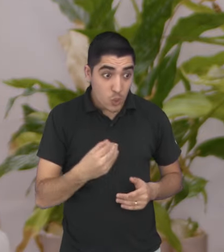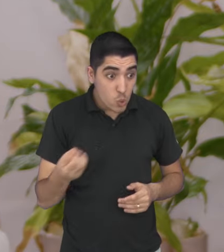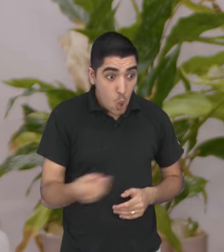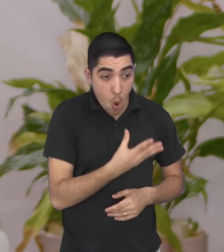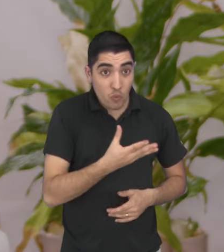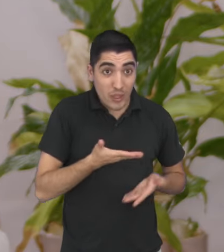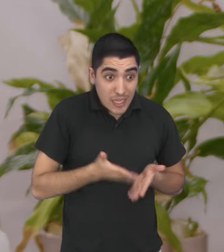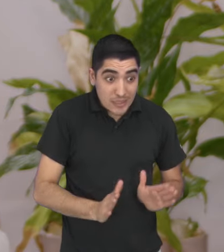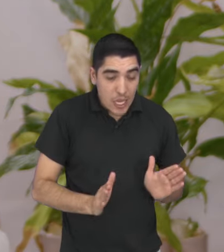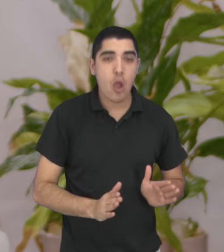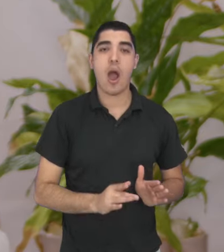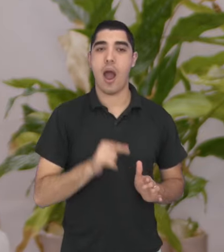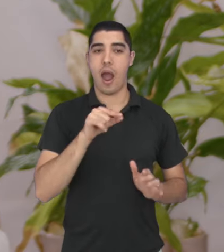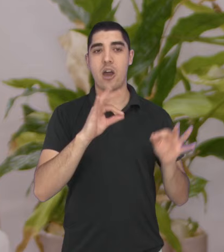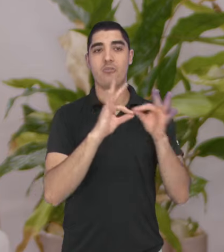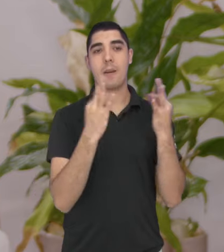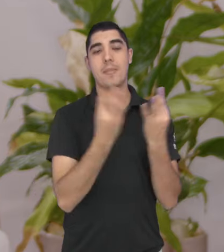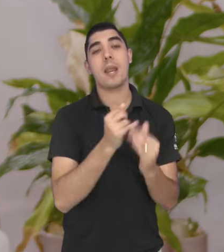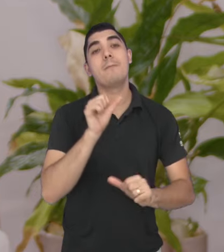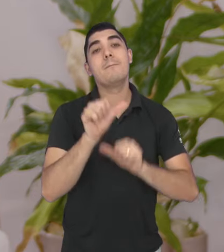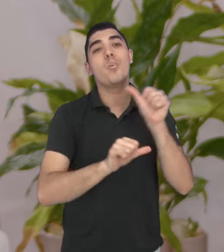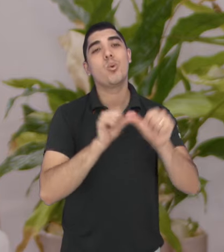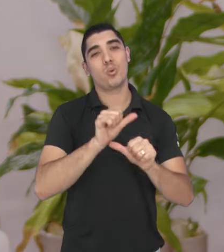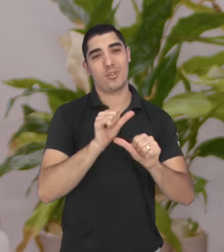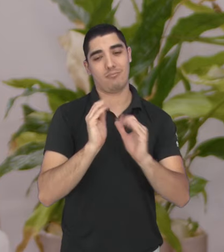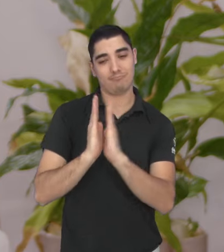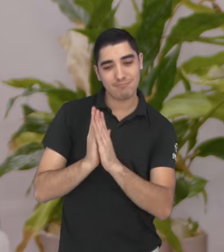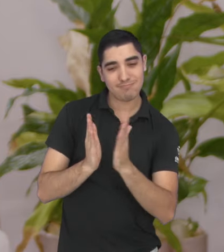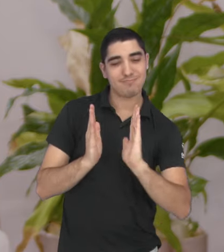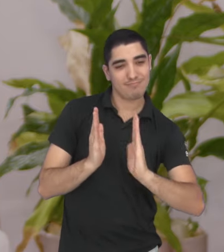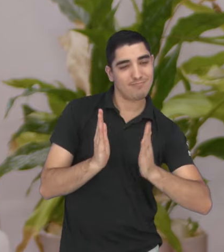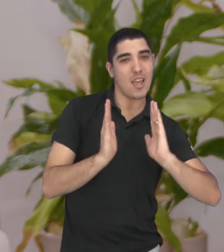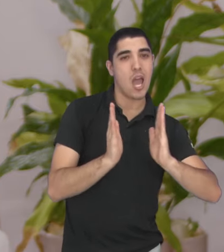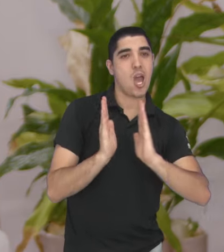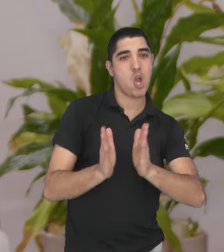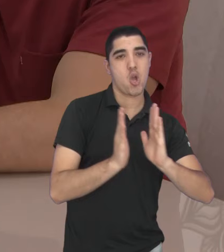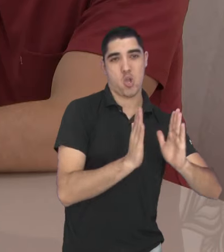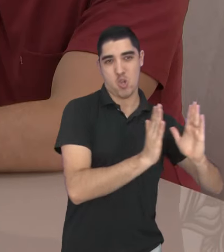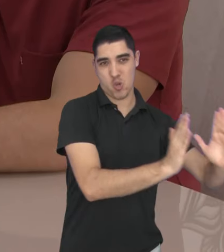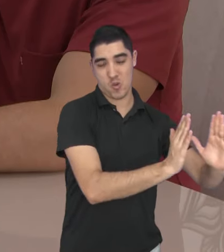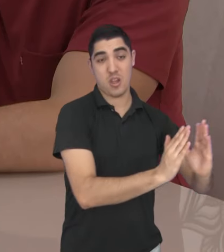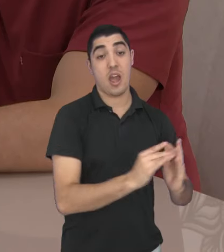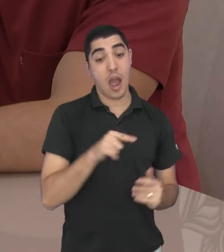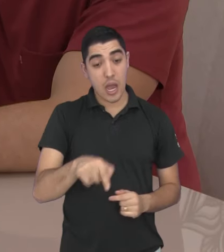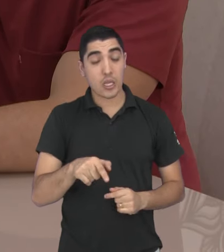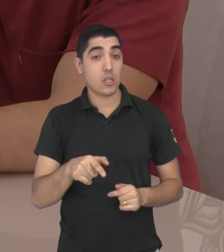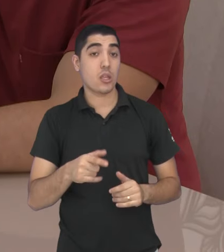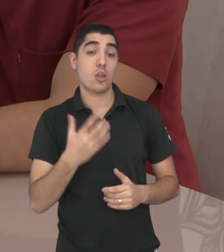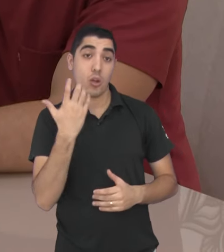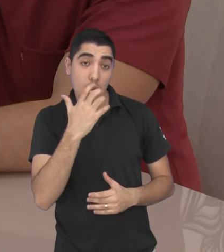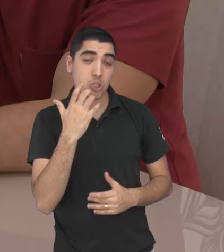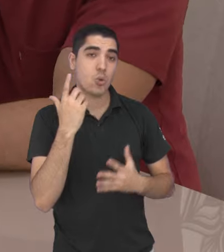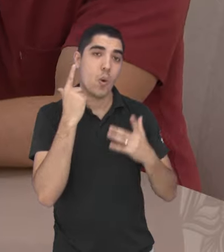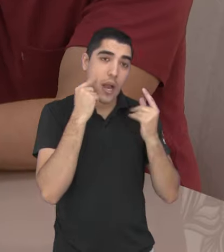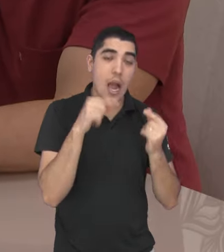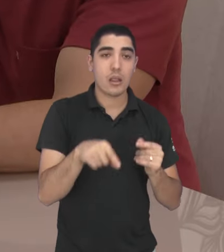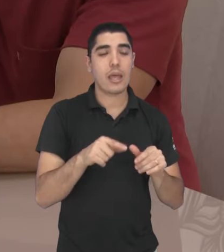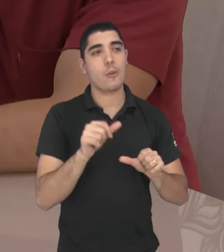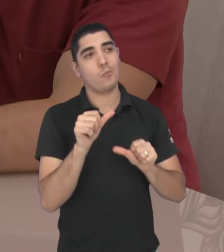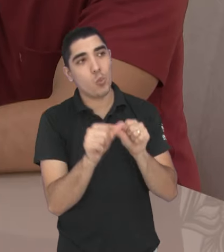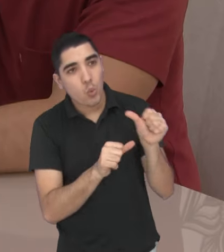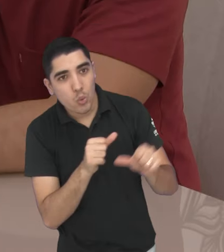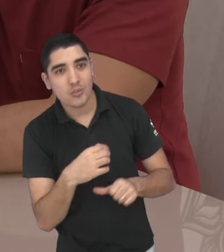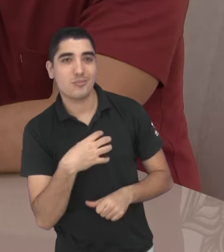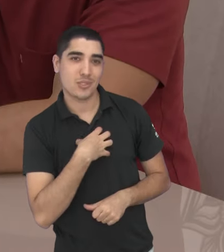muda. Tudo vai mudar. Então eles acabam ficando também meio perdidos ali, porque tá tudo novo, né? E isso mexe mais uma vez com